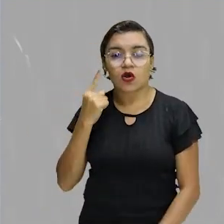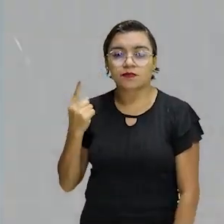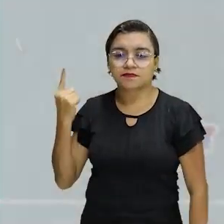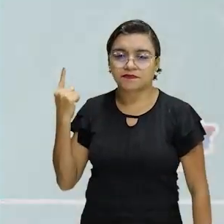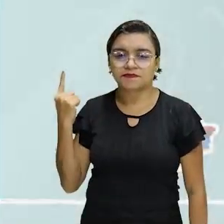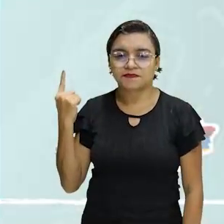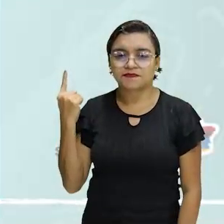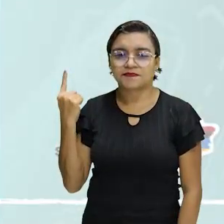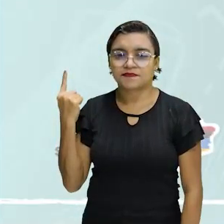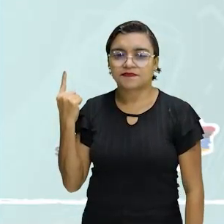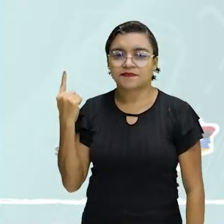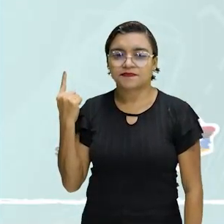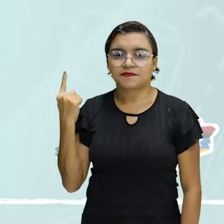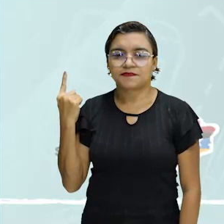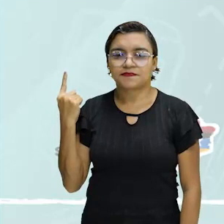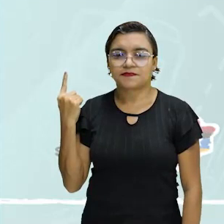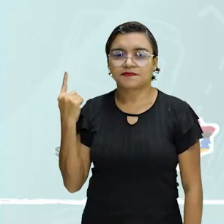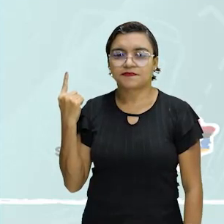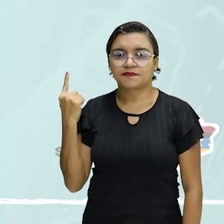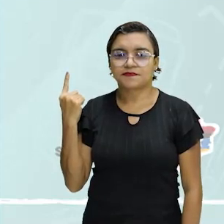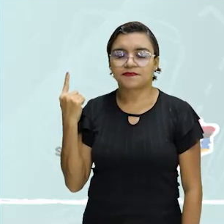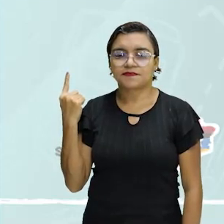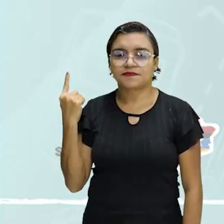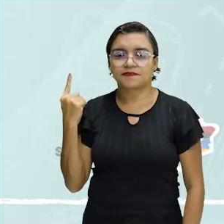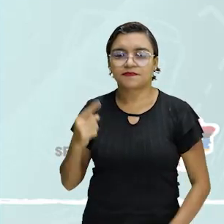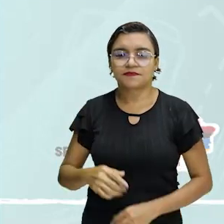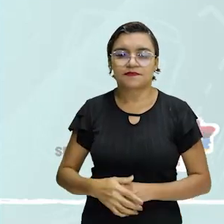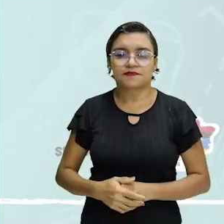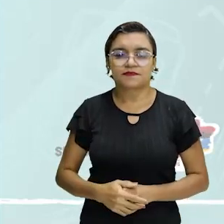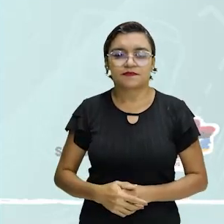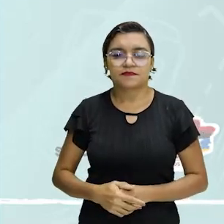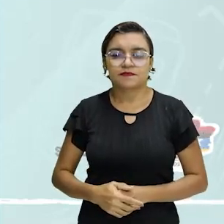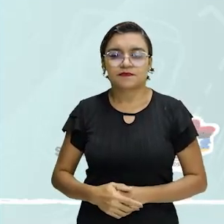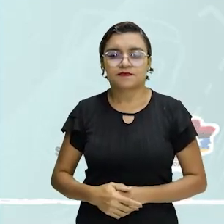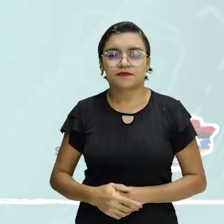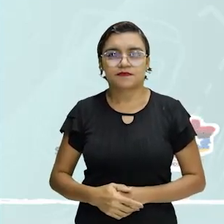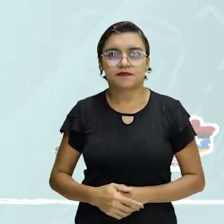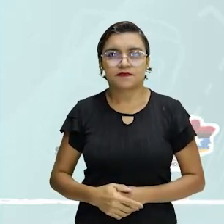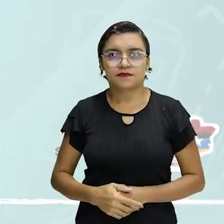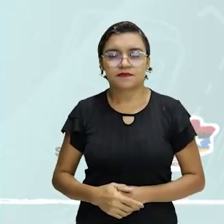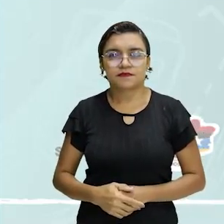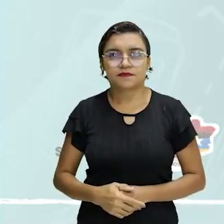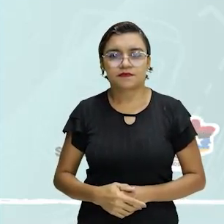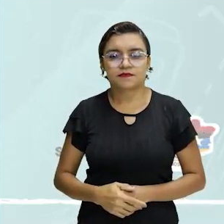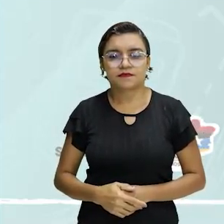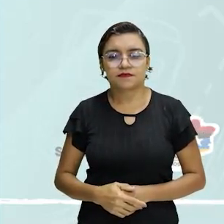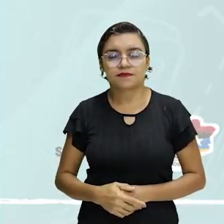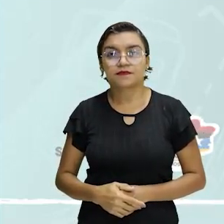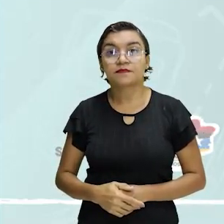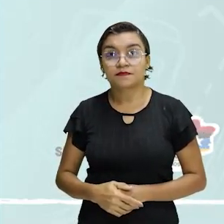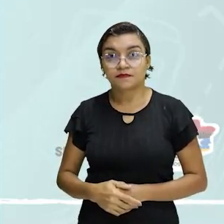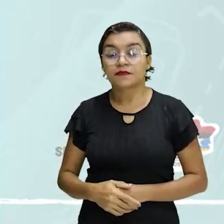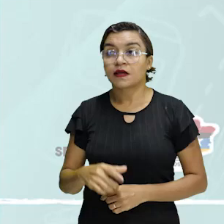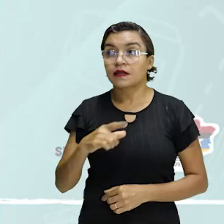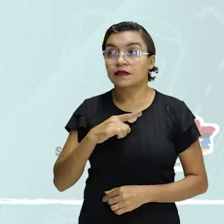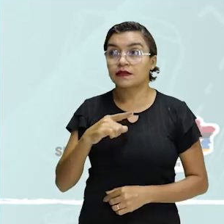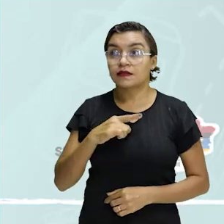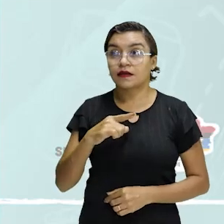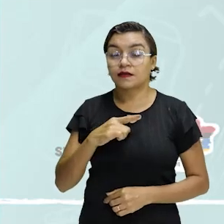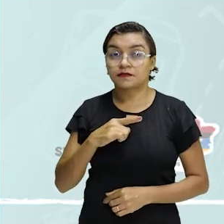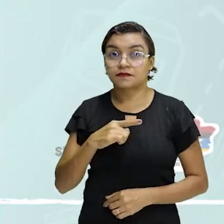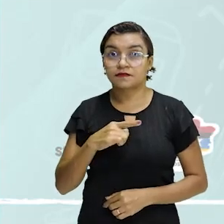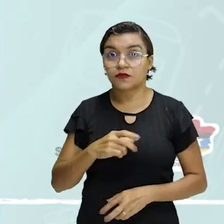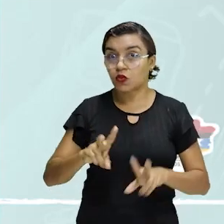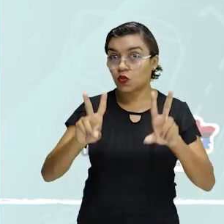setting, plot, characters, conflict, resolution and theme. Então, eu tenho um